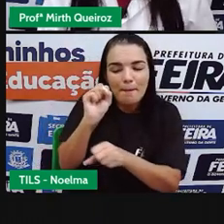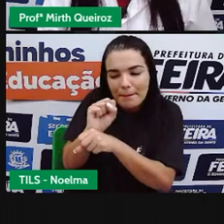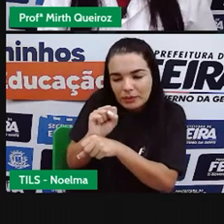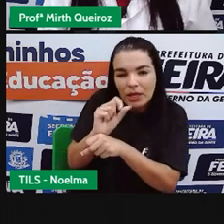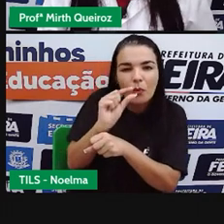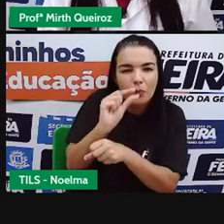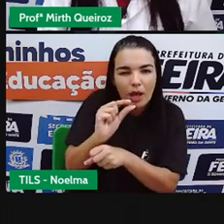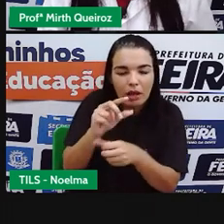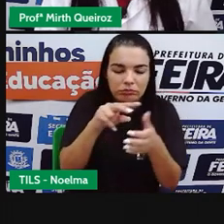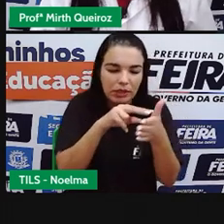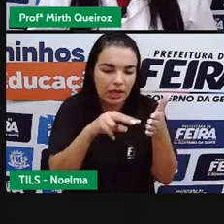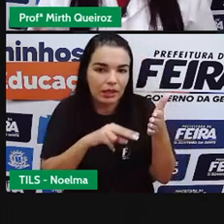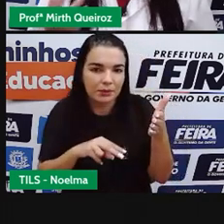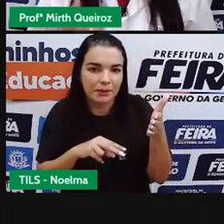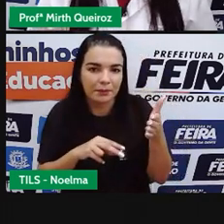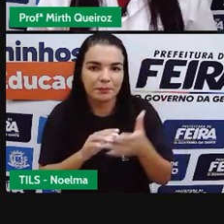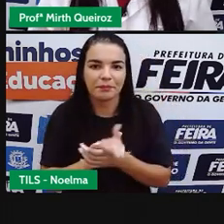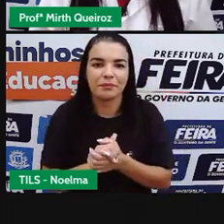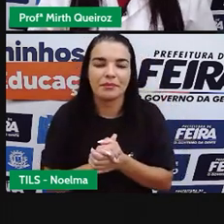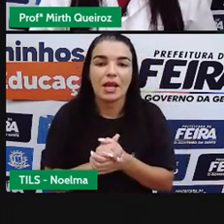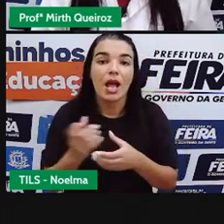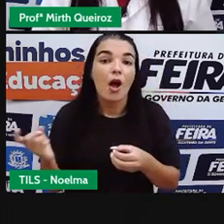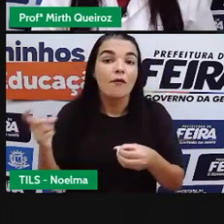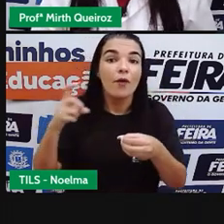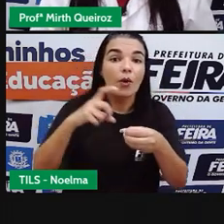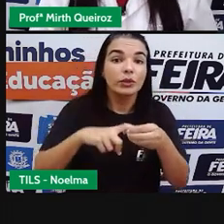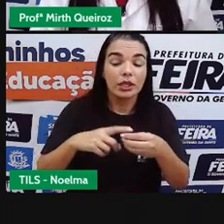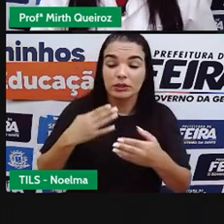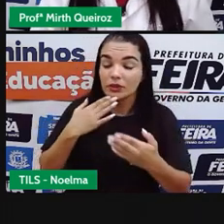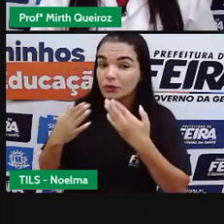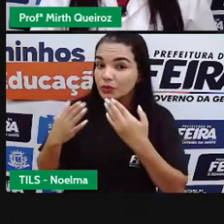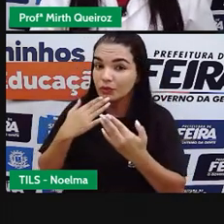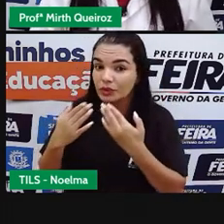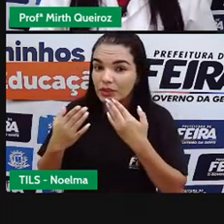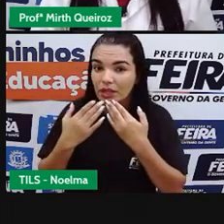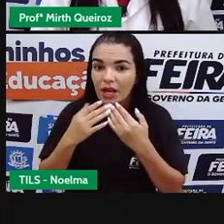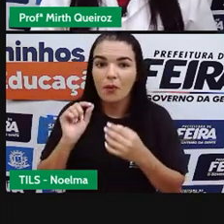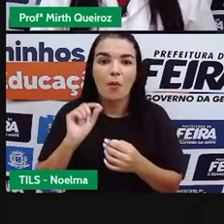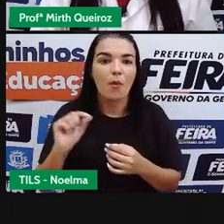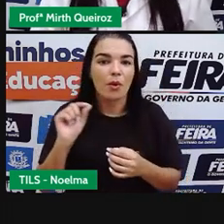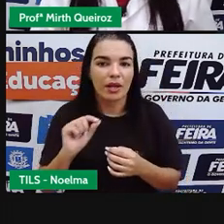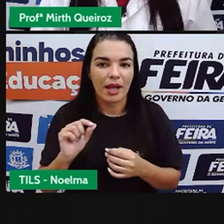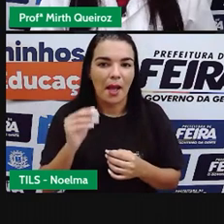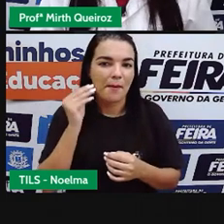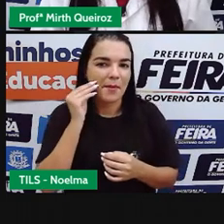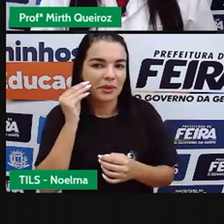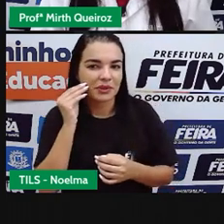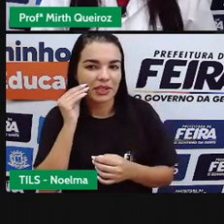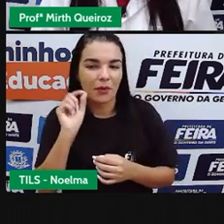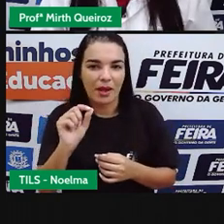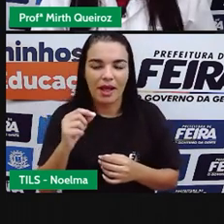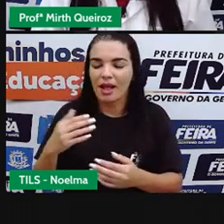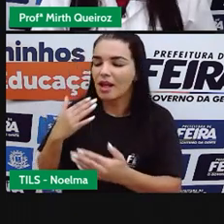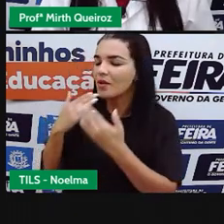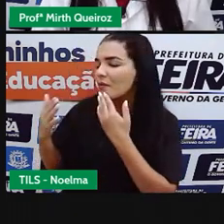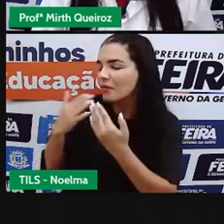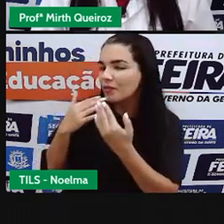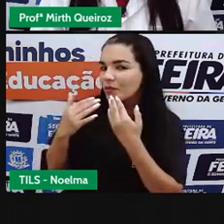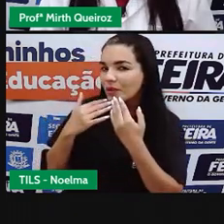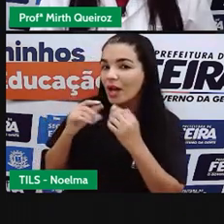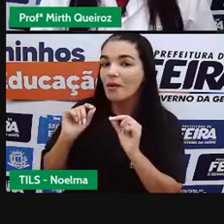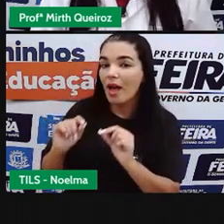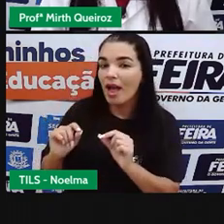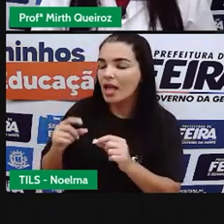na leitura. Voltando ao diálogo, o diálogo feito pelo neto e a avó se trata de um discurso